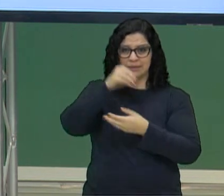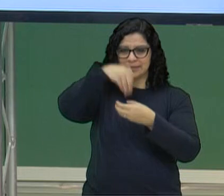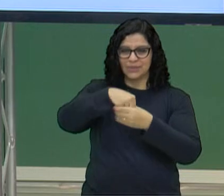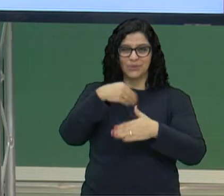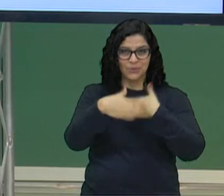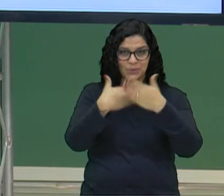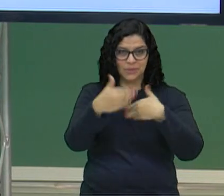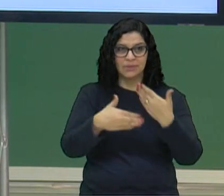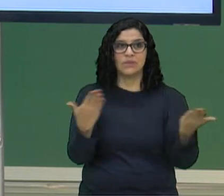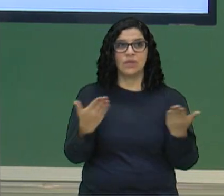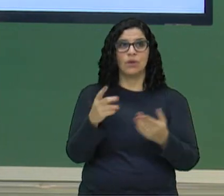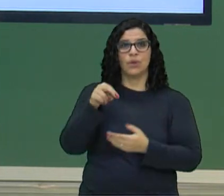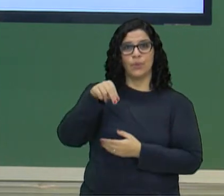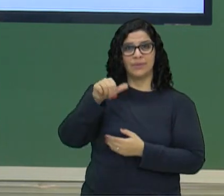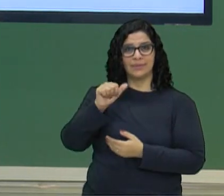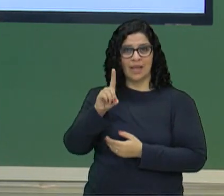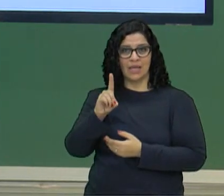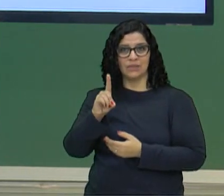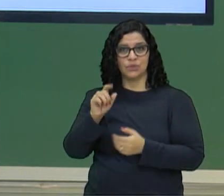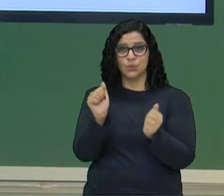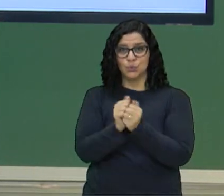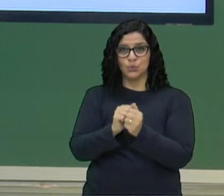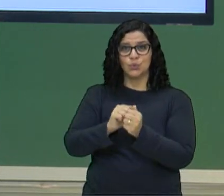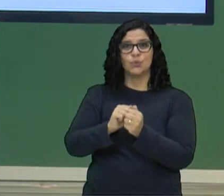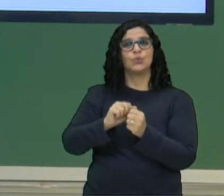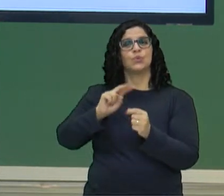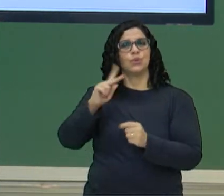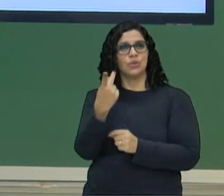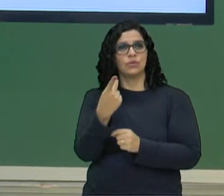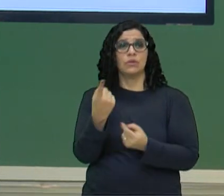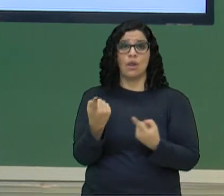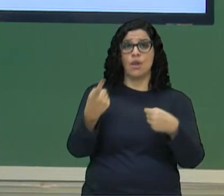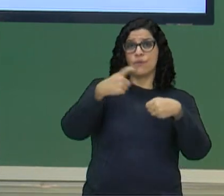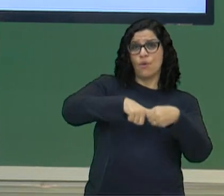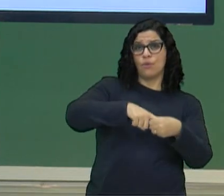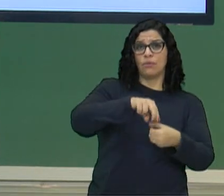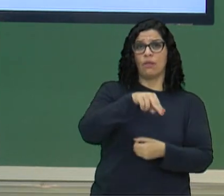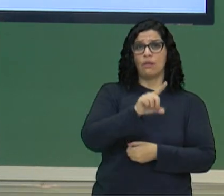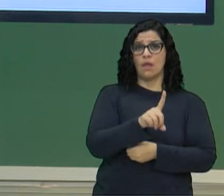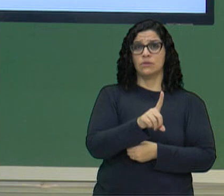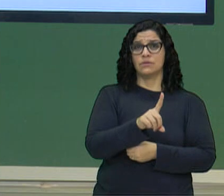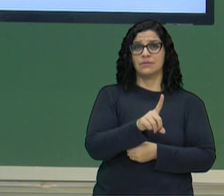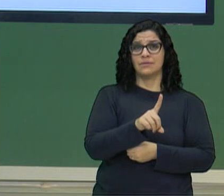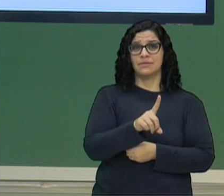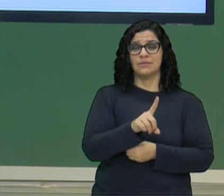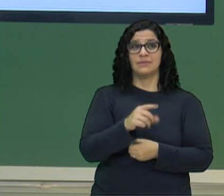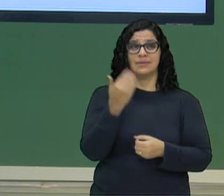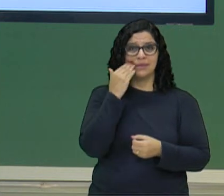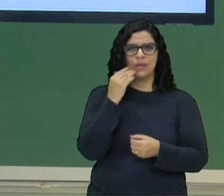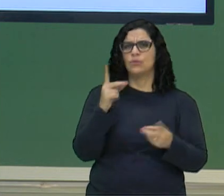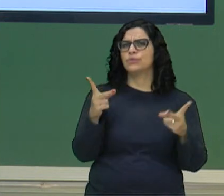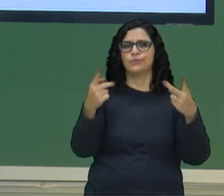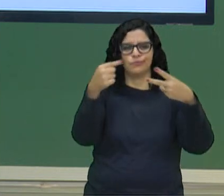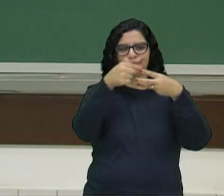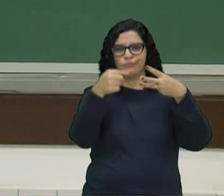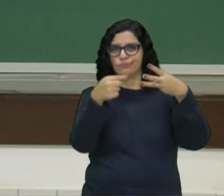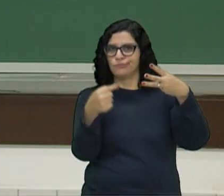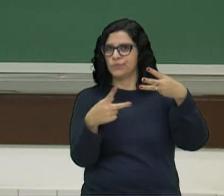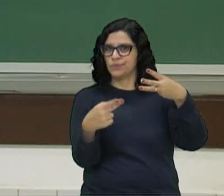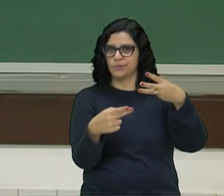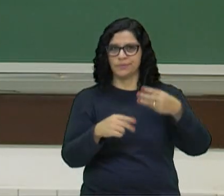NAD pode se juntar ao hidrogênio, quando ele se solta do hidrogênio, ele volta ao normal. Mesma coisa o NADP, mesma